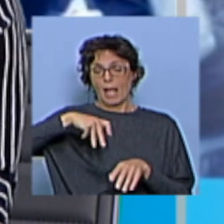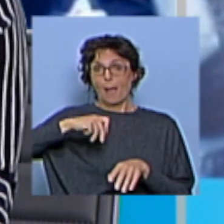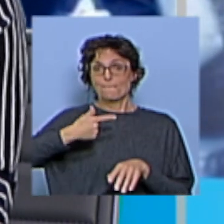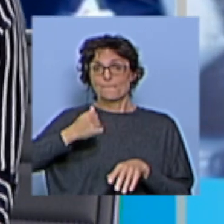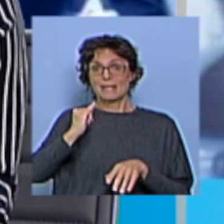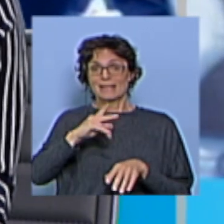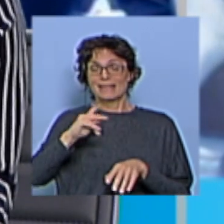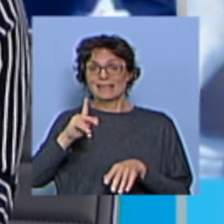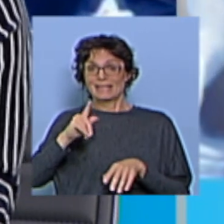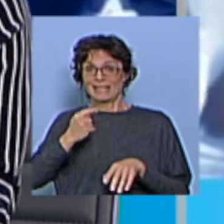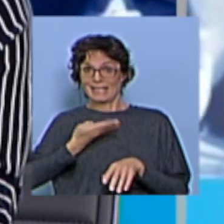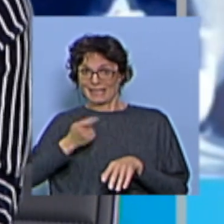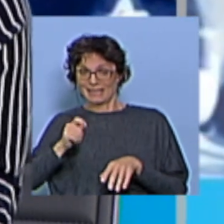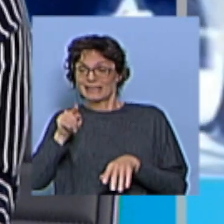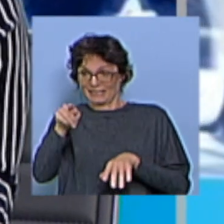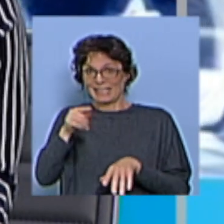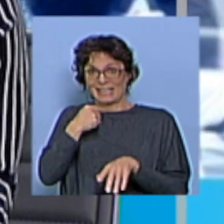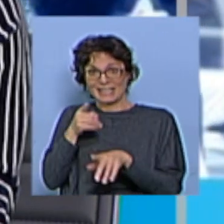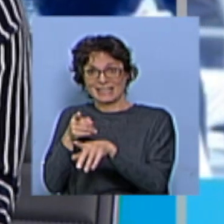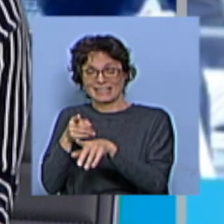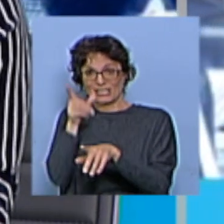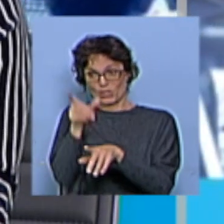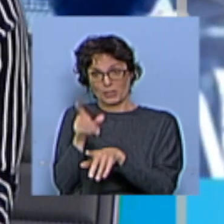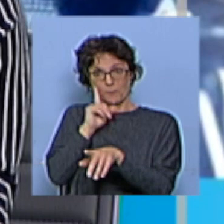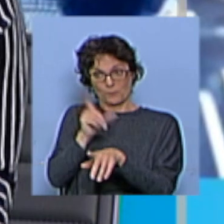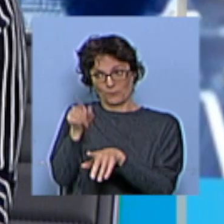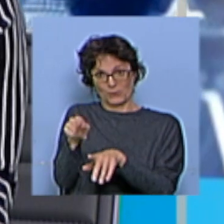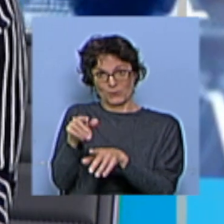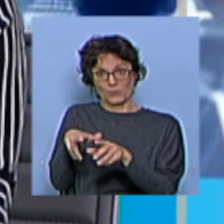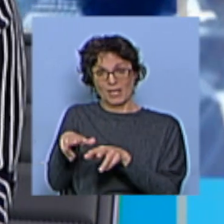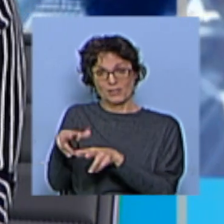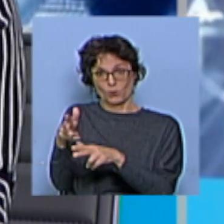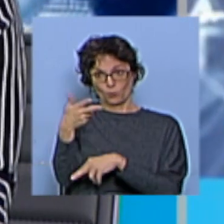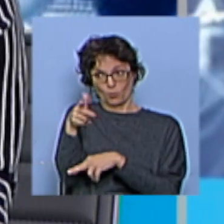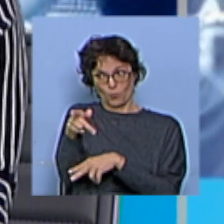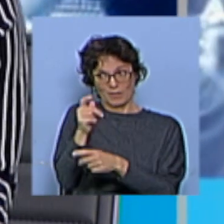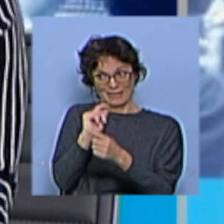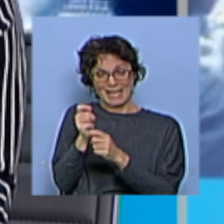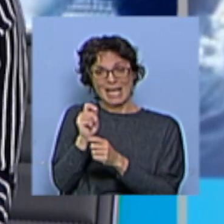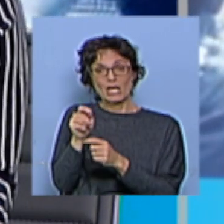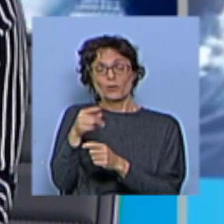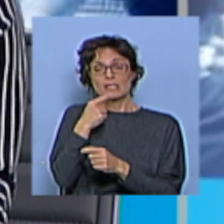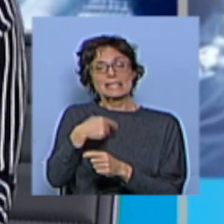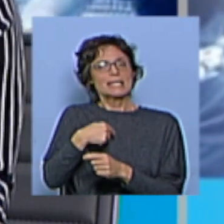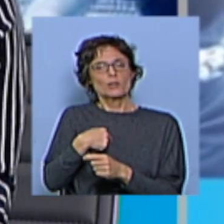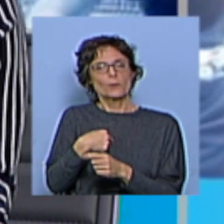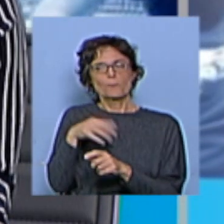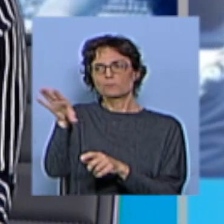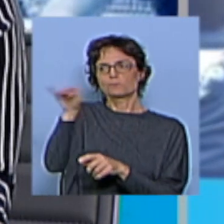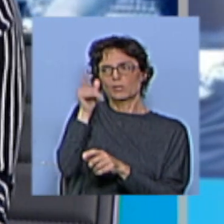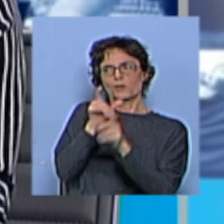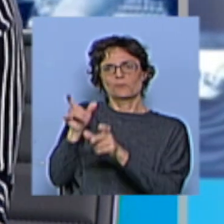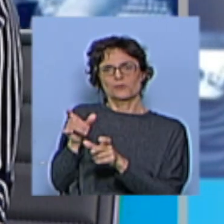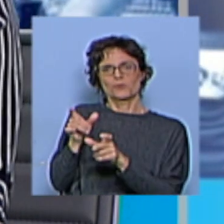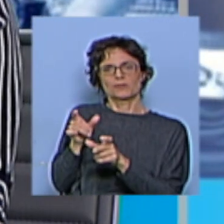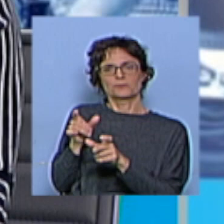me move são as pessoas. E eu, enquanto realizadora, também cada vez mais me identifico com esta ideia, porque eu acho que nós somos todos parte de um mundo, cada um com a sua